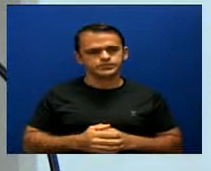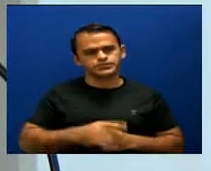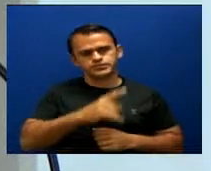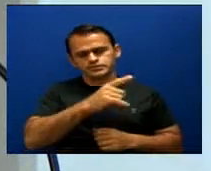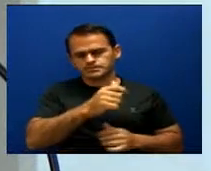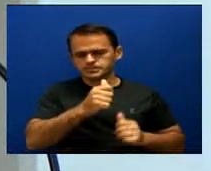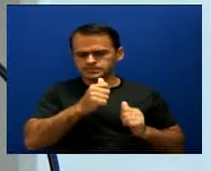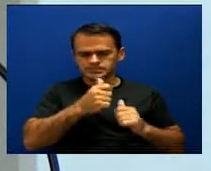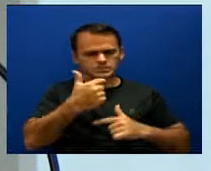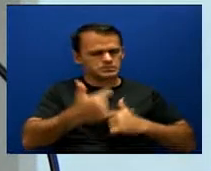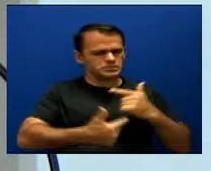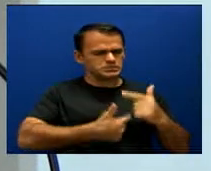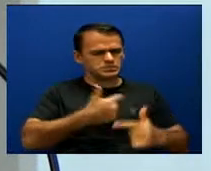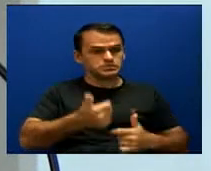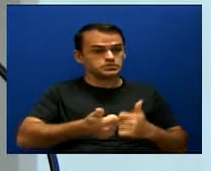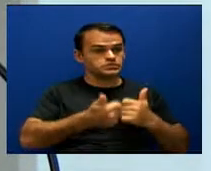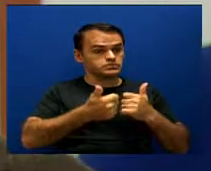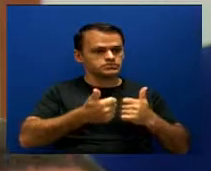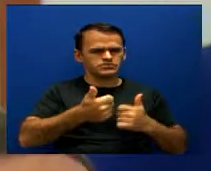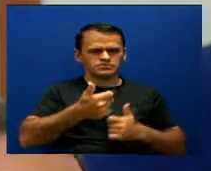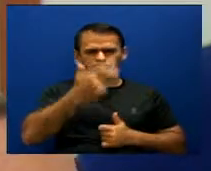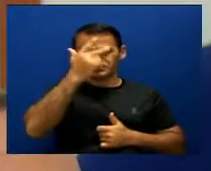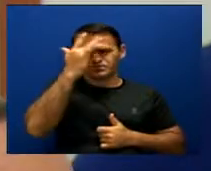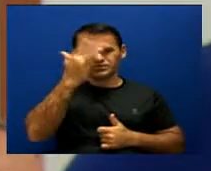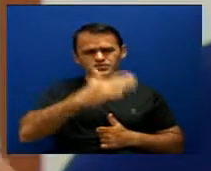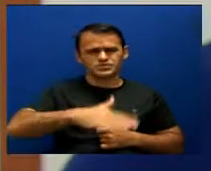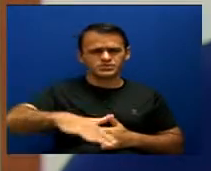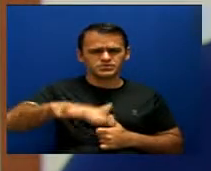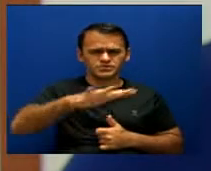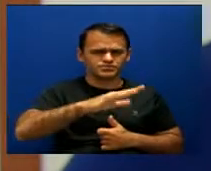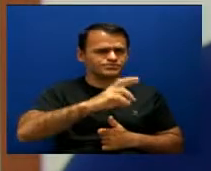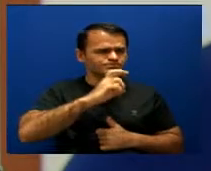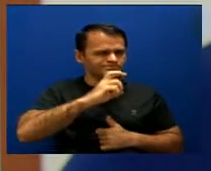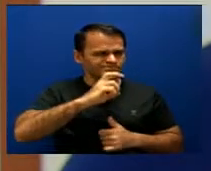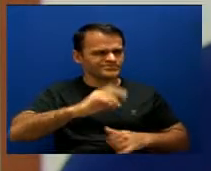que possa dar à nossa população sofrida